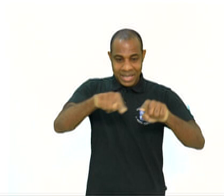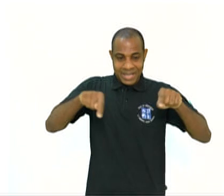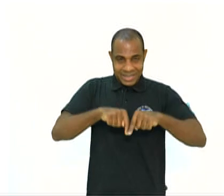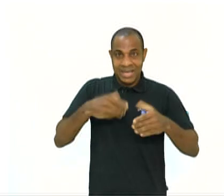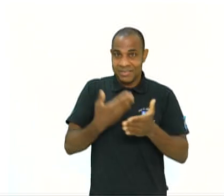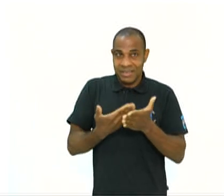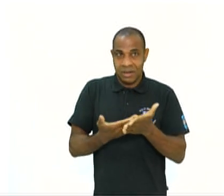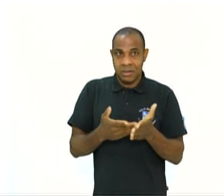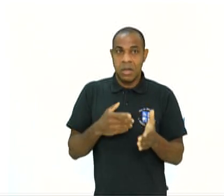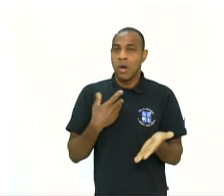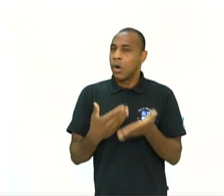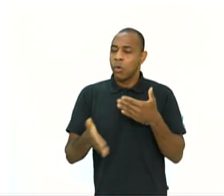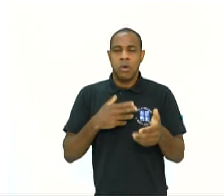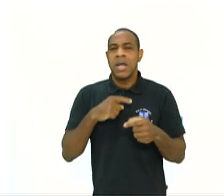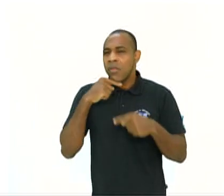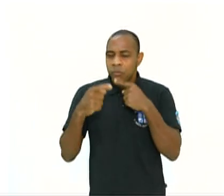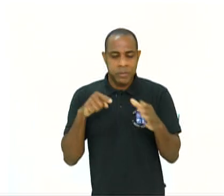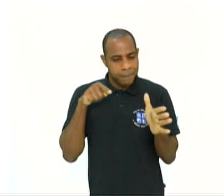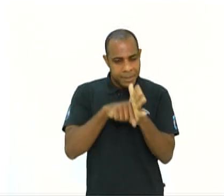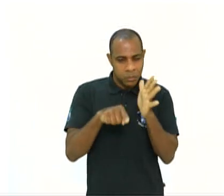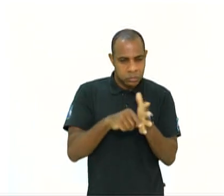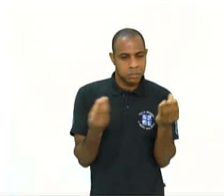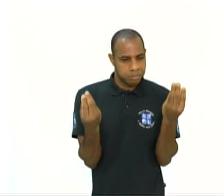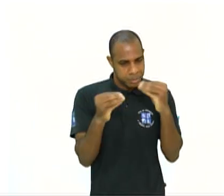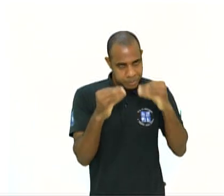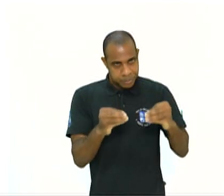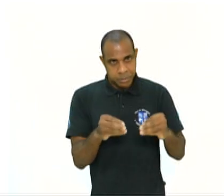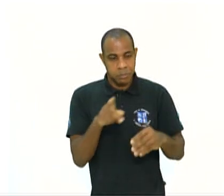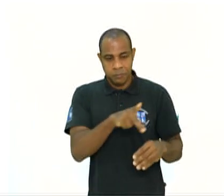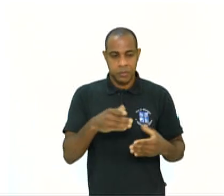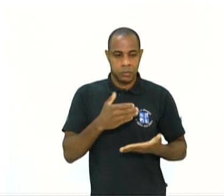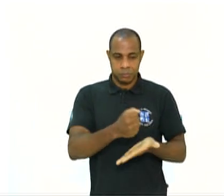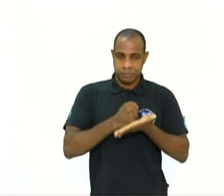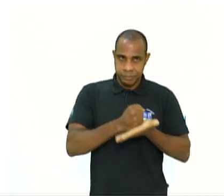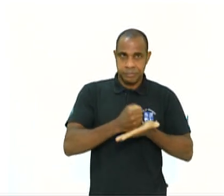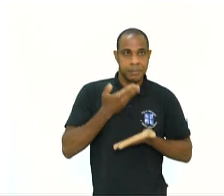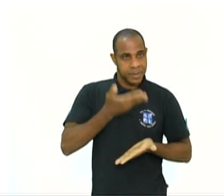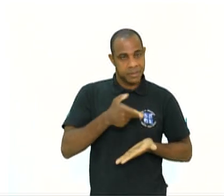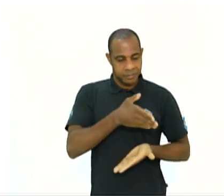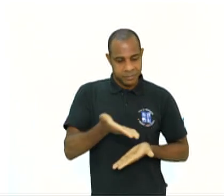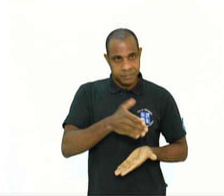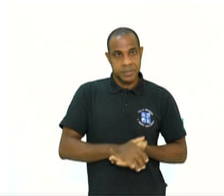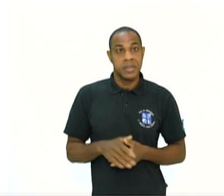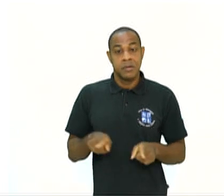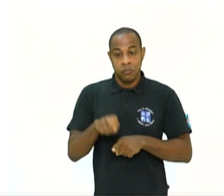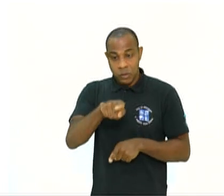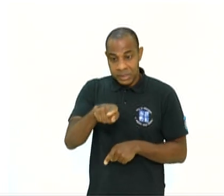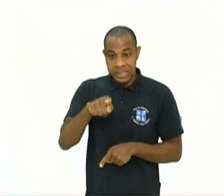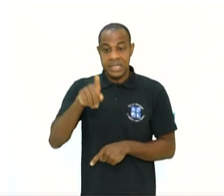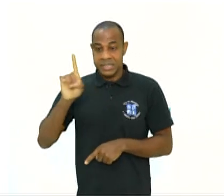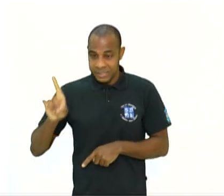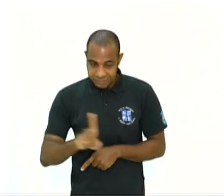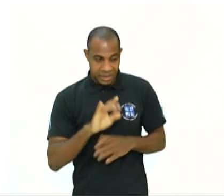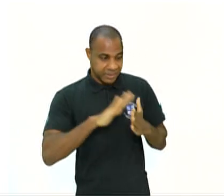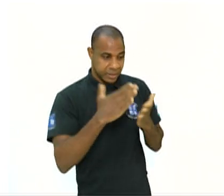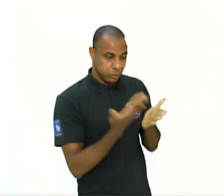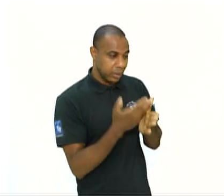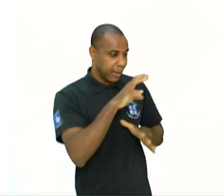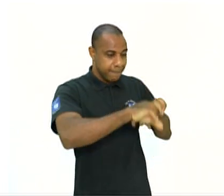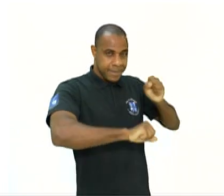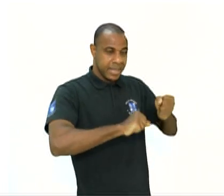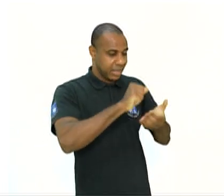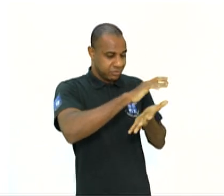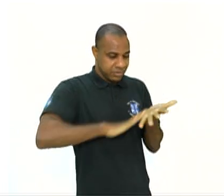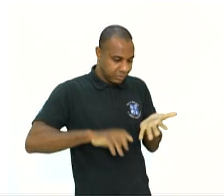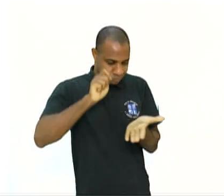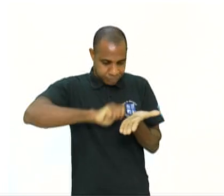qualquer dúvida, questionamento, posta lá para o teu professor, ok? E a galera aqui que pega as trilhas pedagógicas. Então, tem o pessoal que não faz as